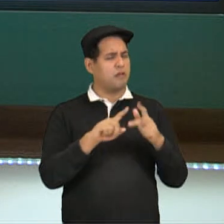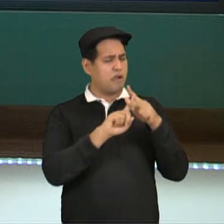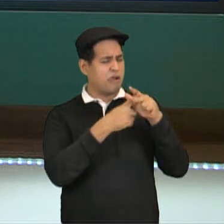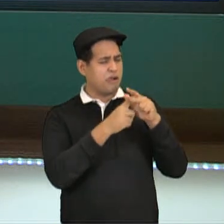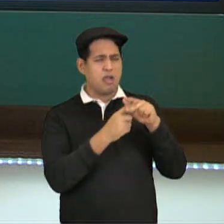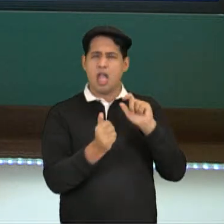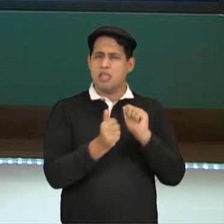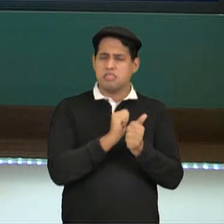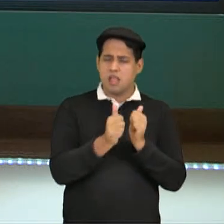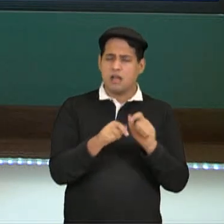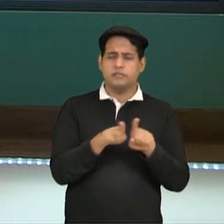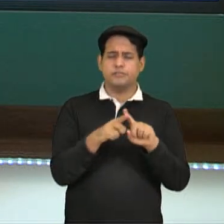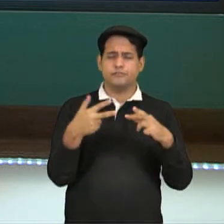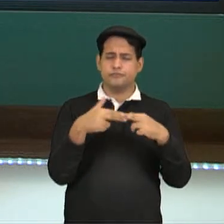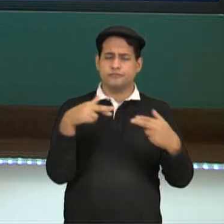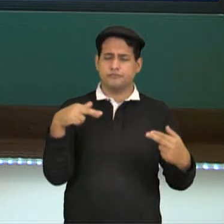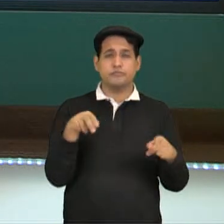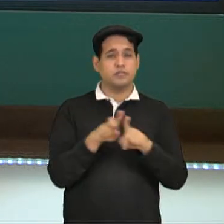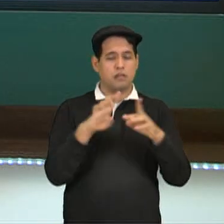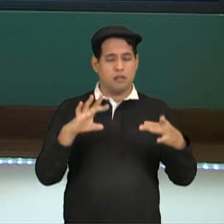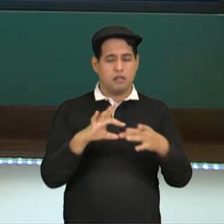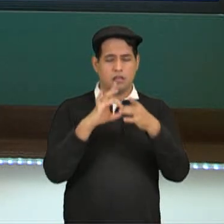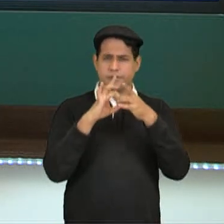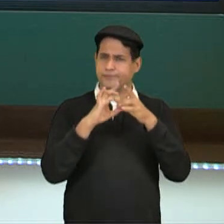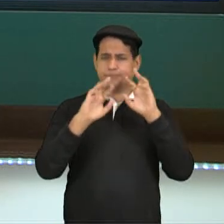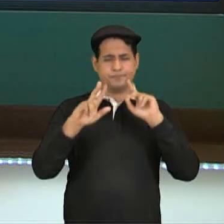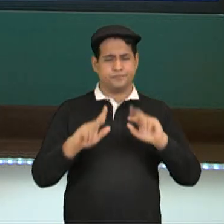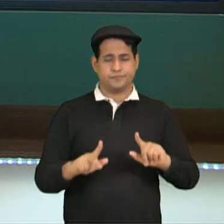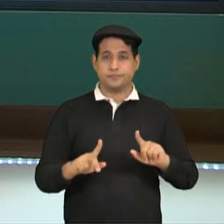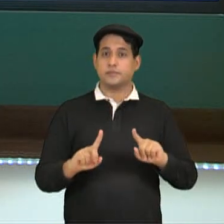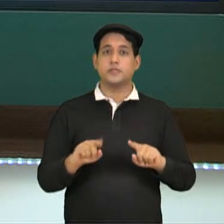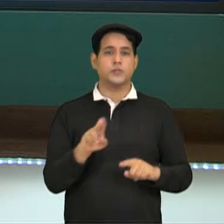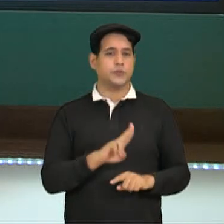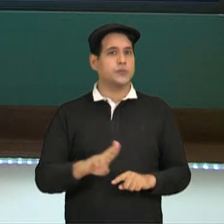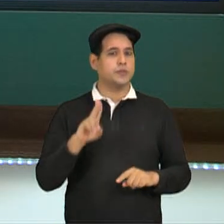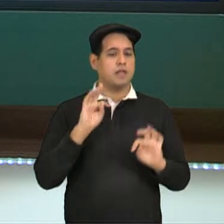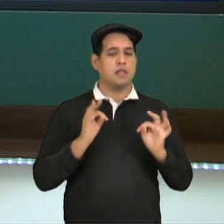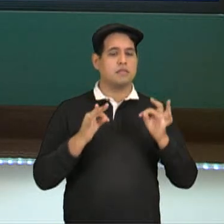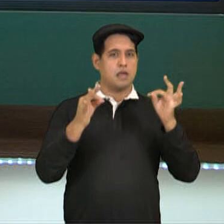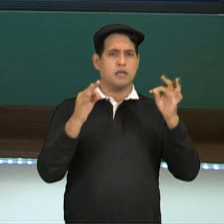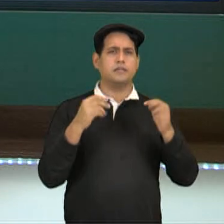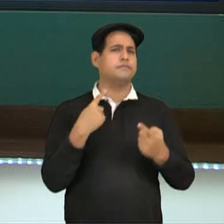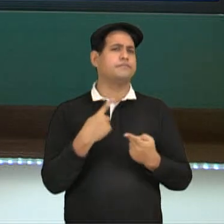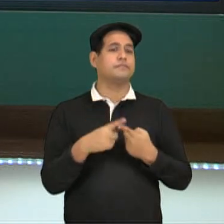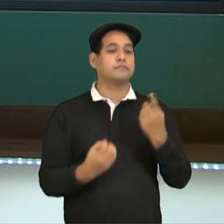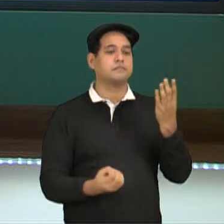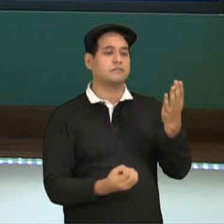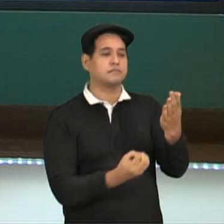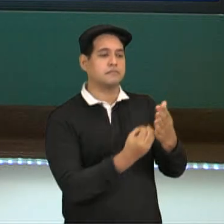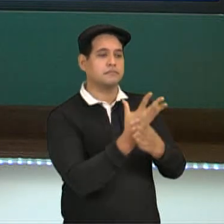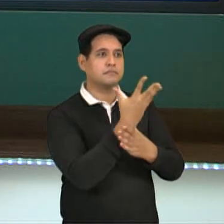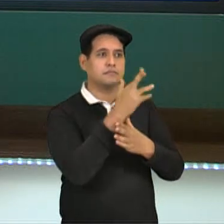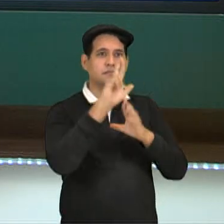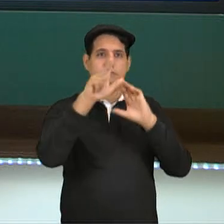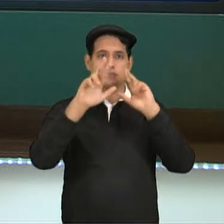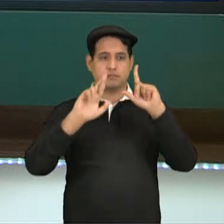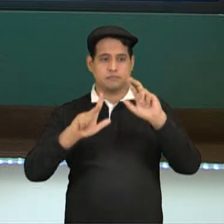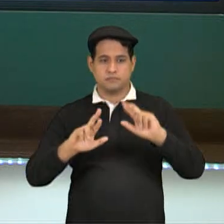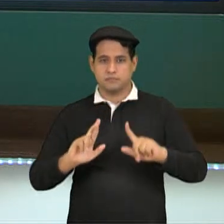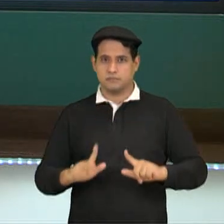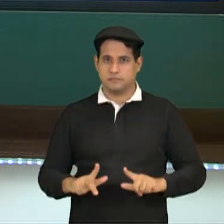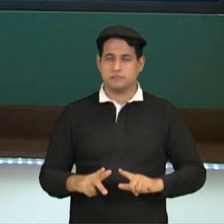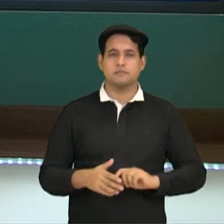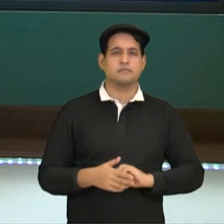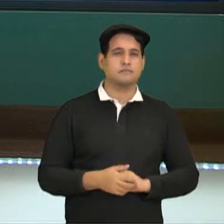reformulados, genomas diferentes sejam unidos, enfim. A gente usa essas técnicas para criar coisas diferentes, como,